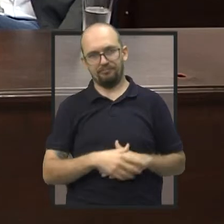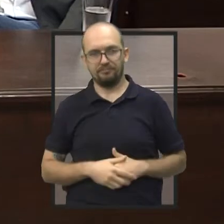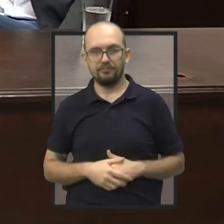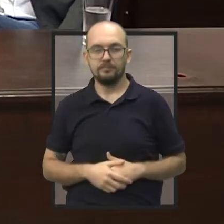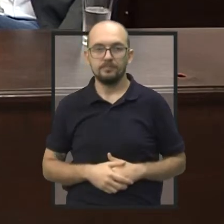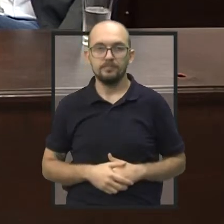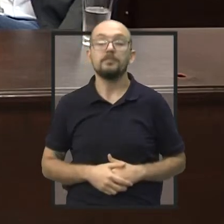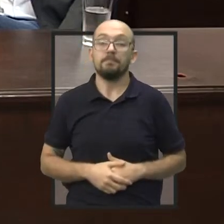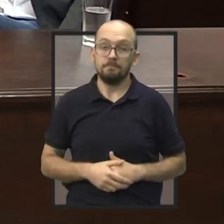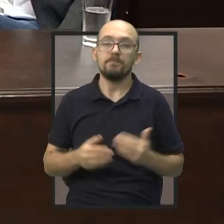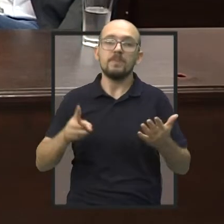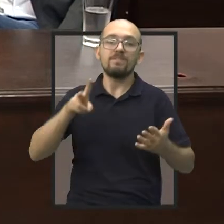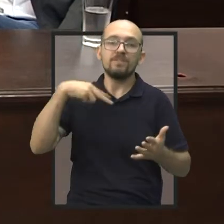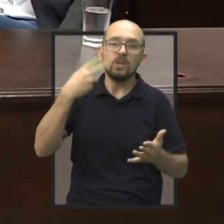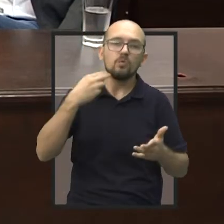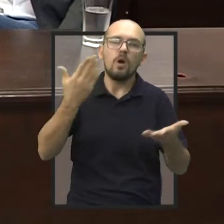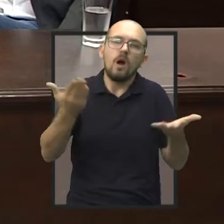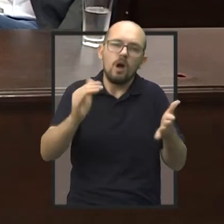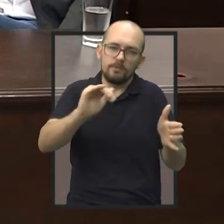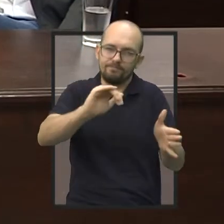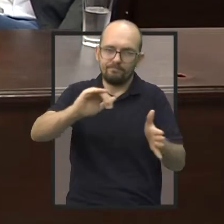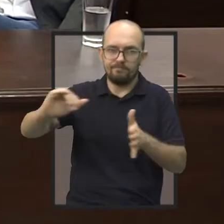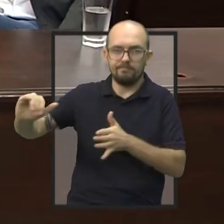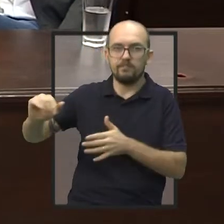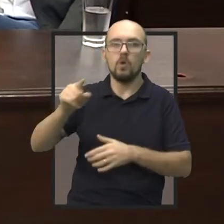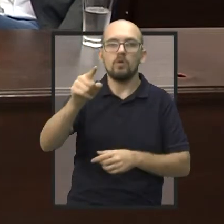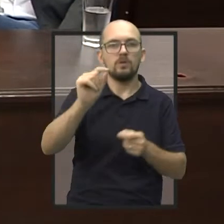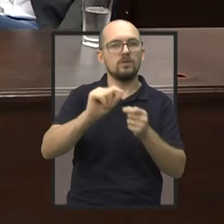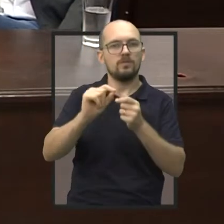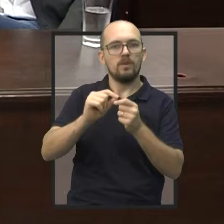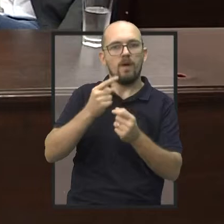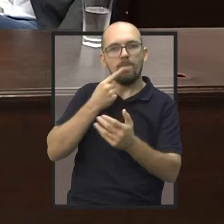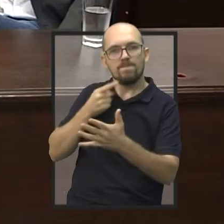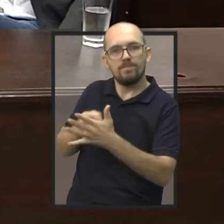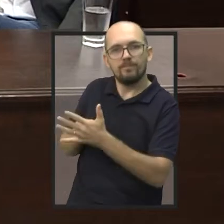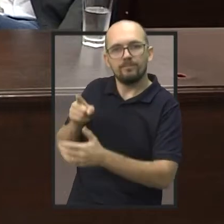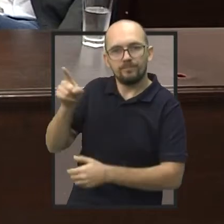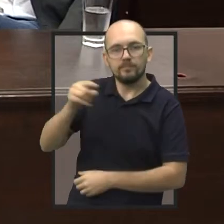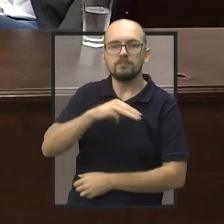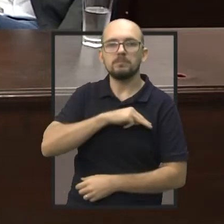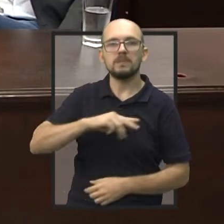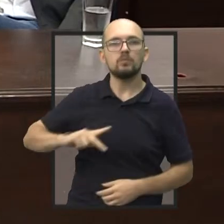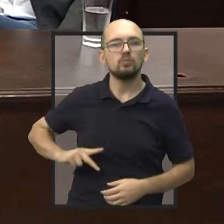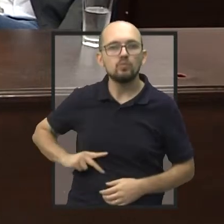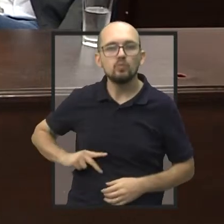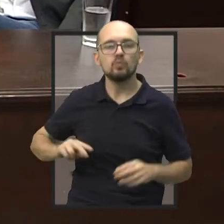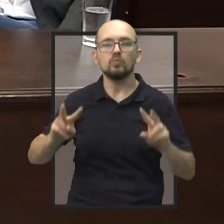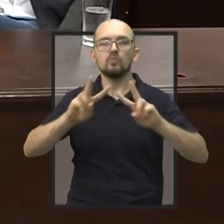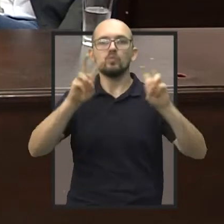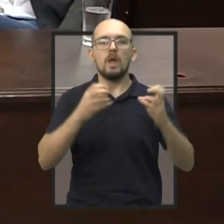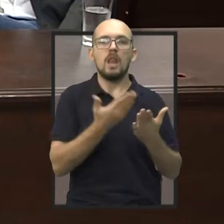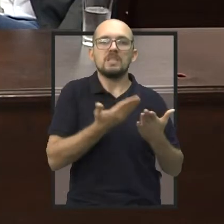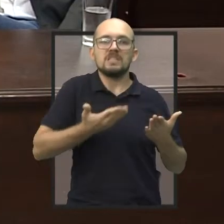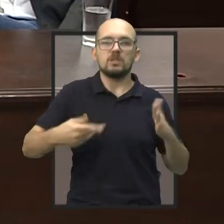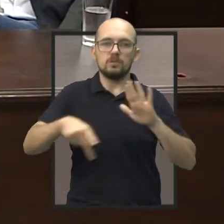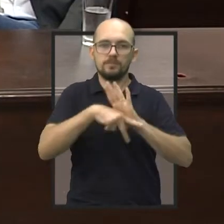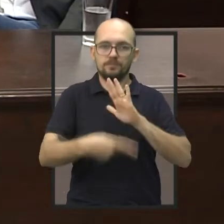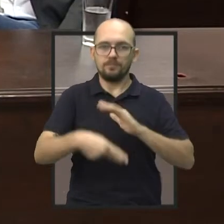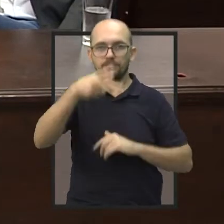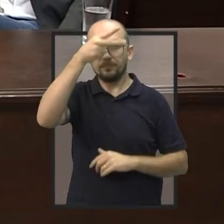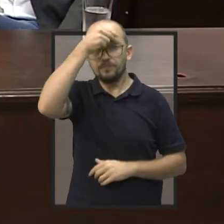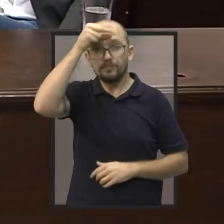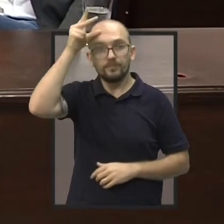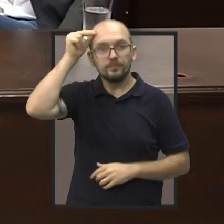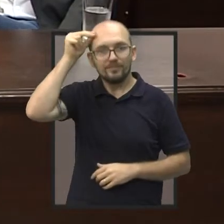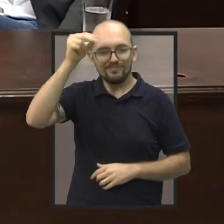mudando de assunto, o senhor também apresentou uma representação ao Ministério Público sobre uma licitação que foi feita pela Prefeitura